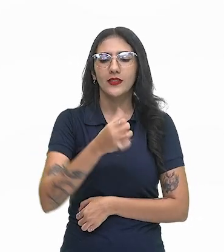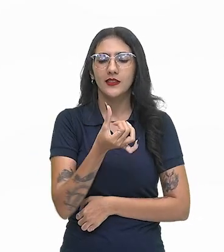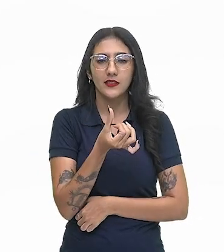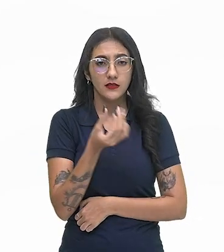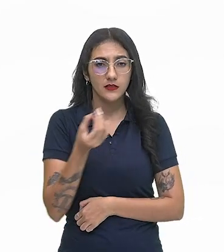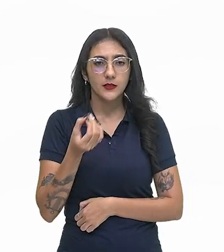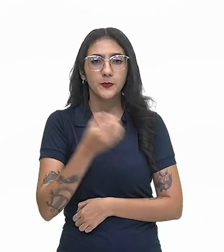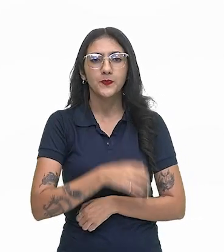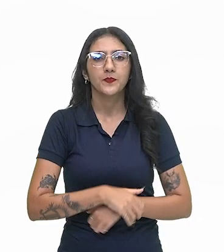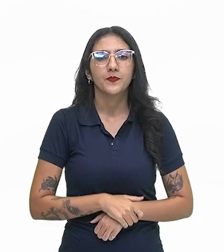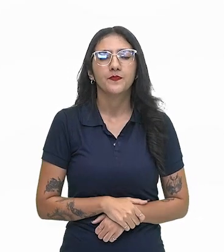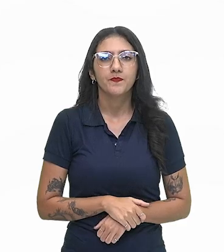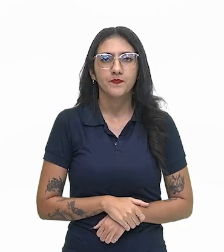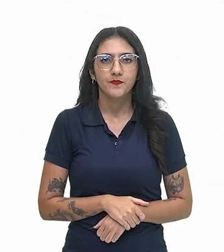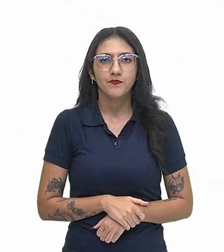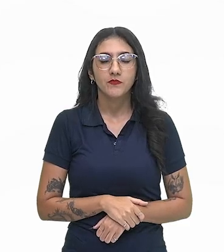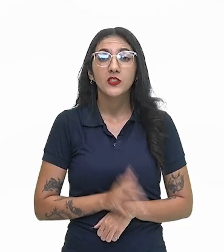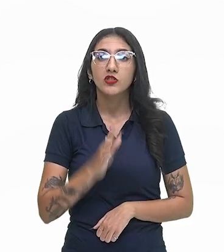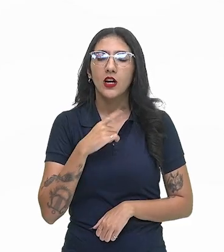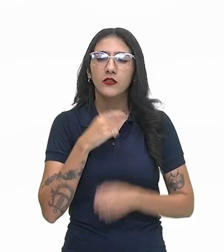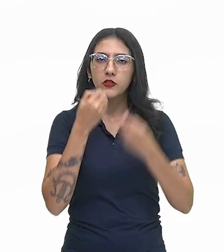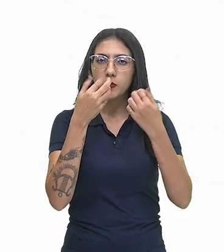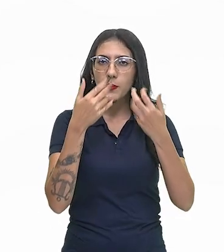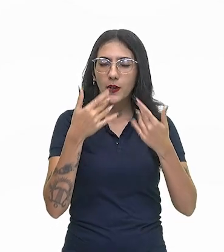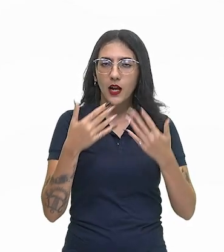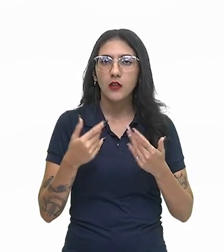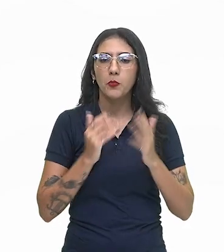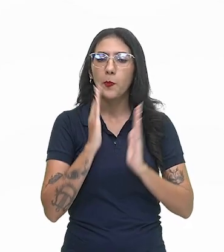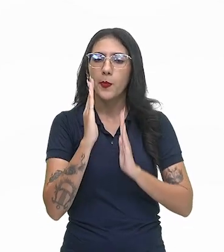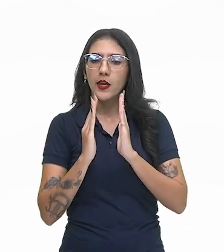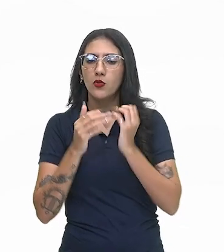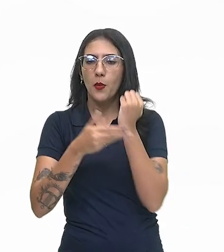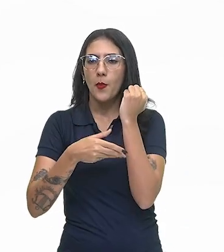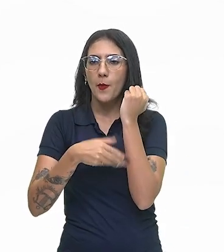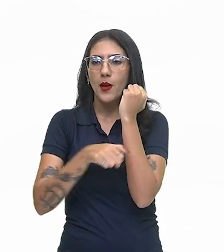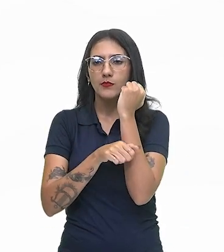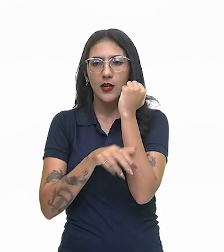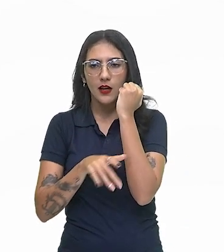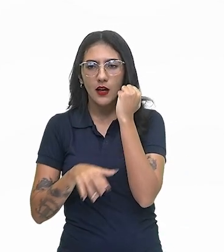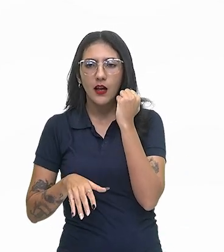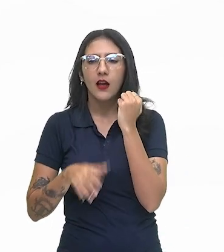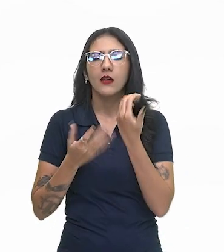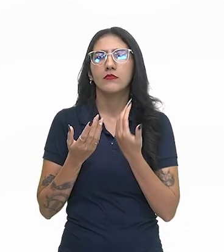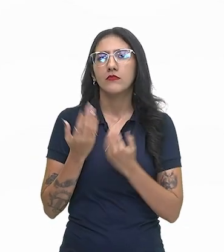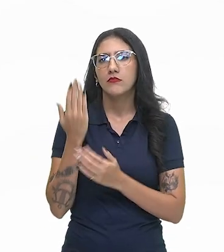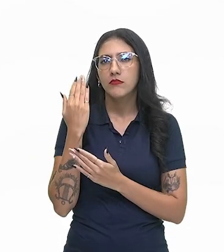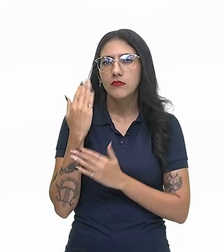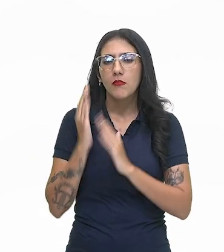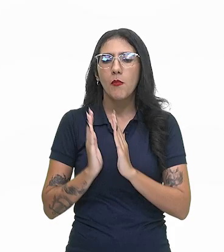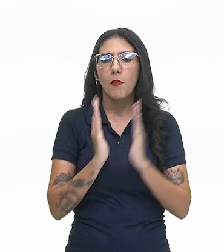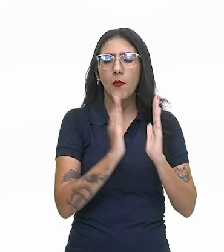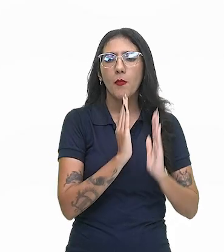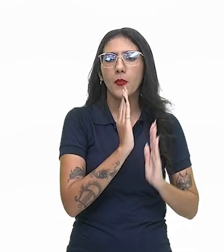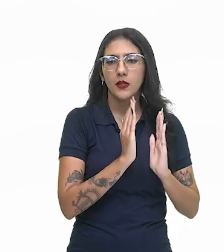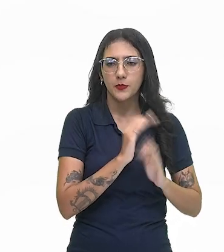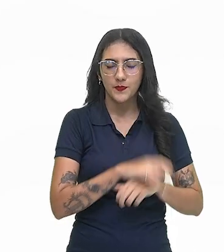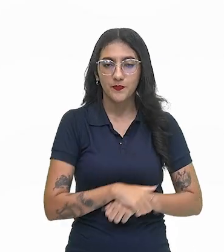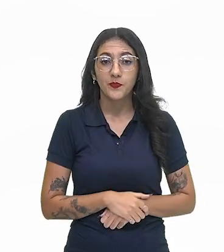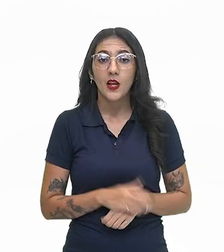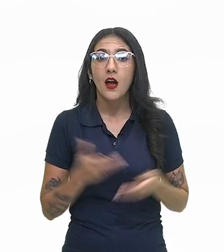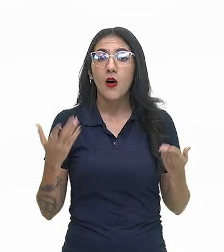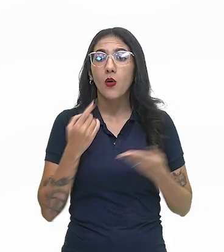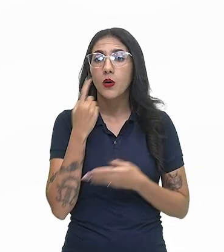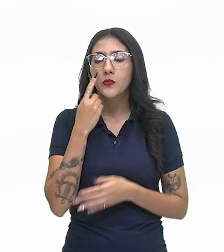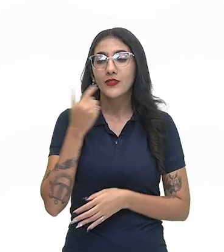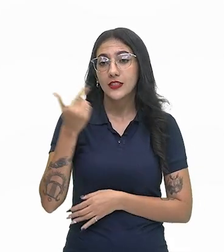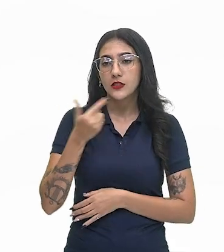1960. Falamos do ciclo da borracha, anteriormente falamos do período regencial e agora vamos entrar na segunda metade do